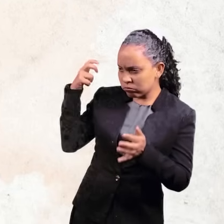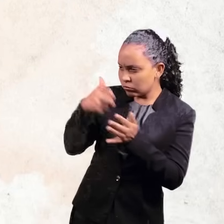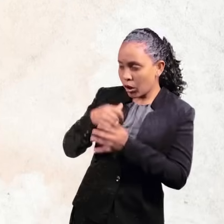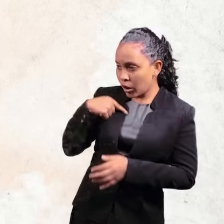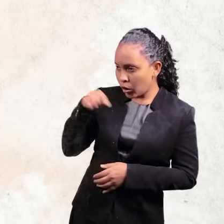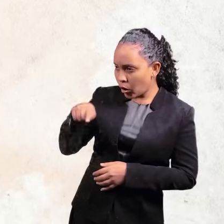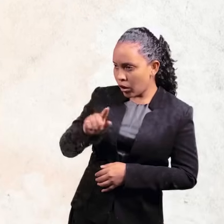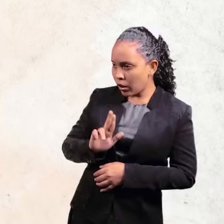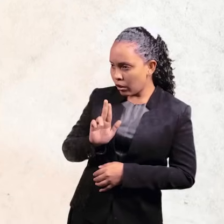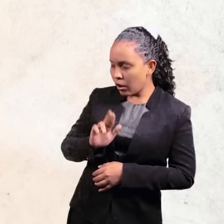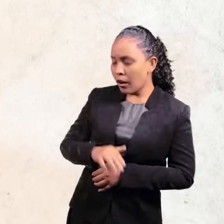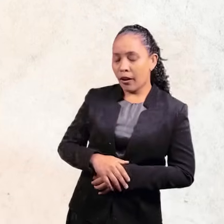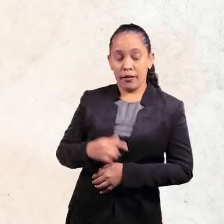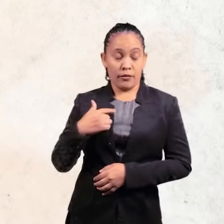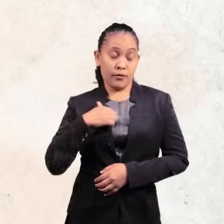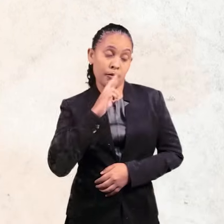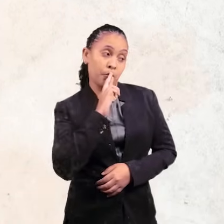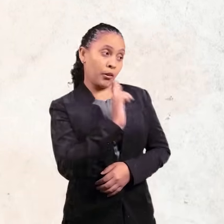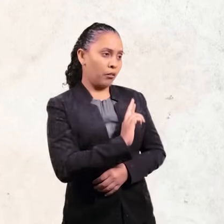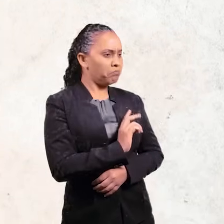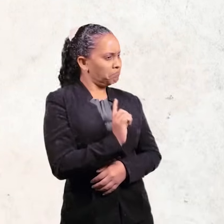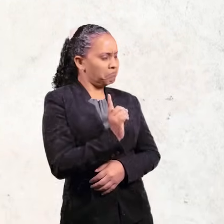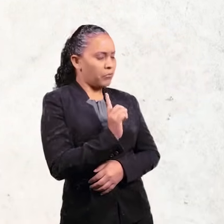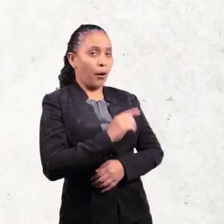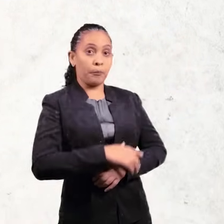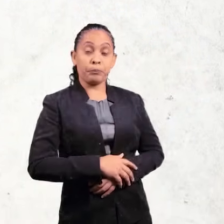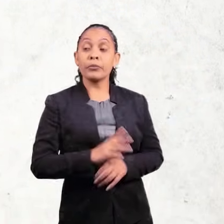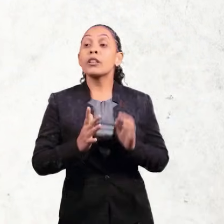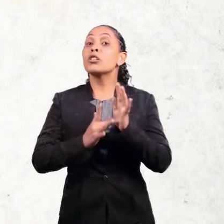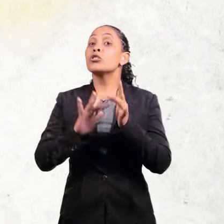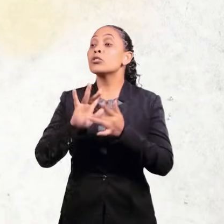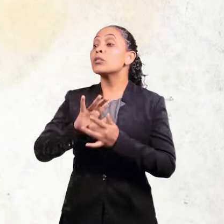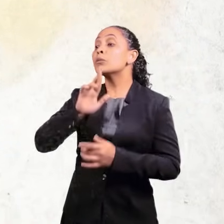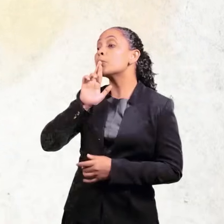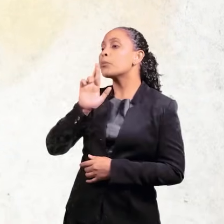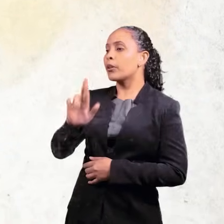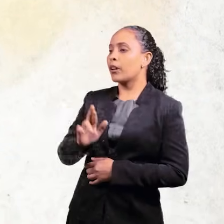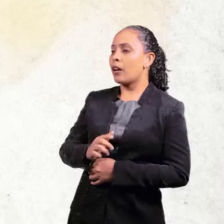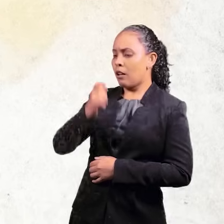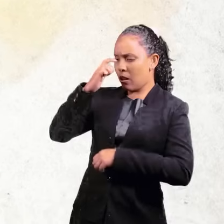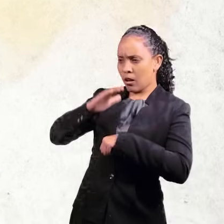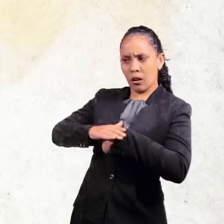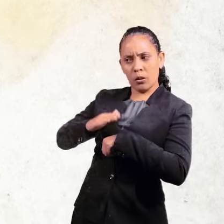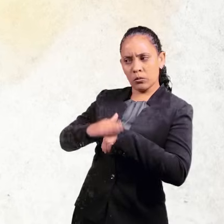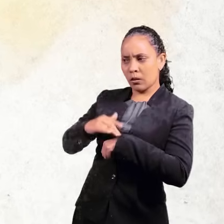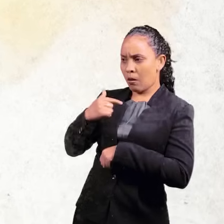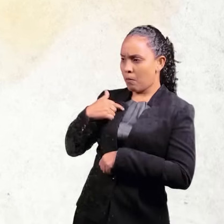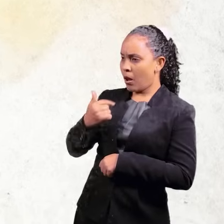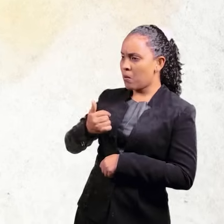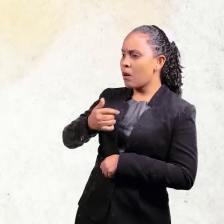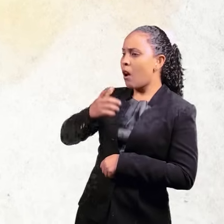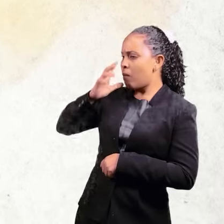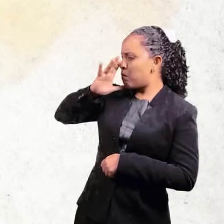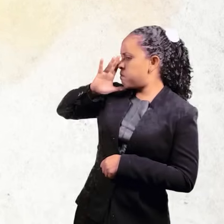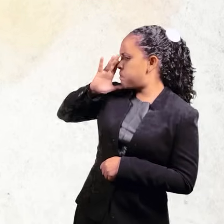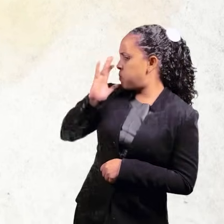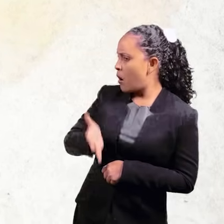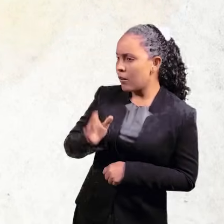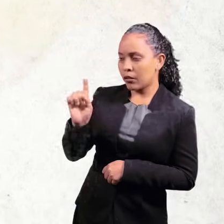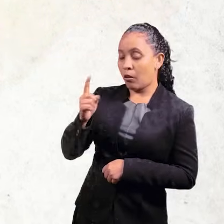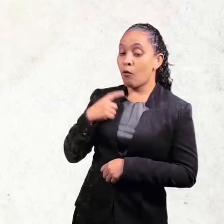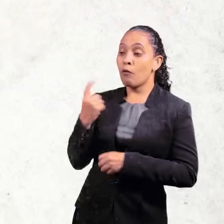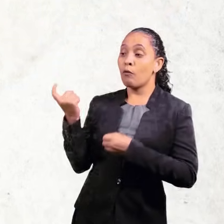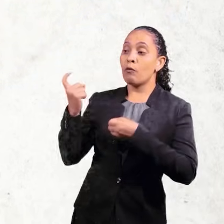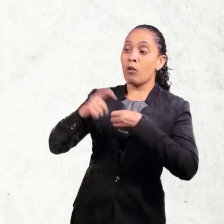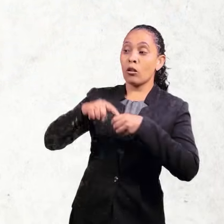ela disse: ninguém, Senhor. E disse-lhe Jesus: nem eu também te condeno, vai-te e não